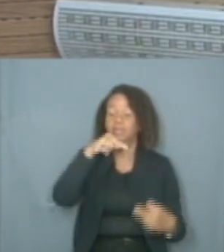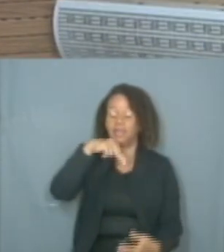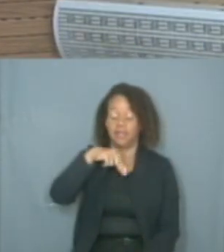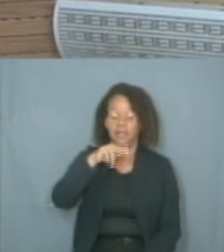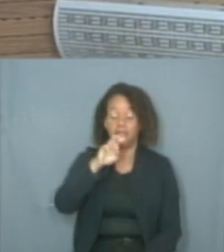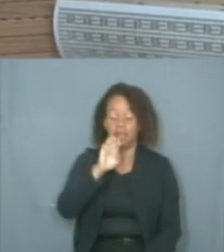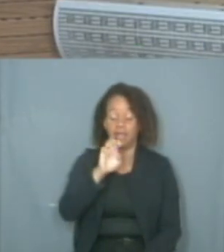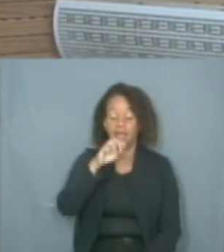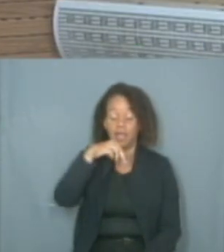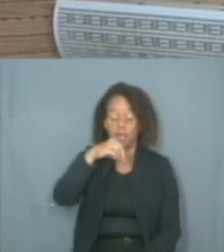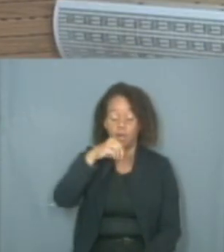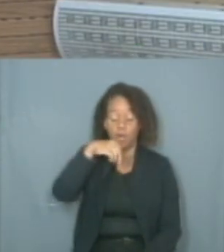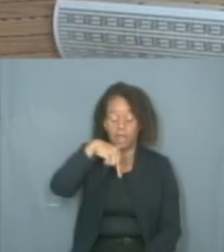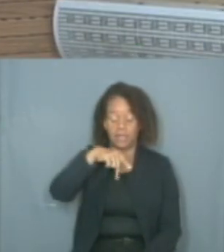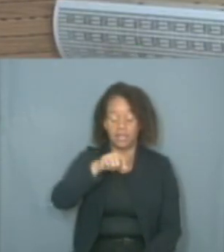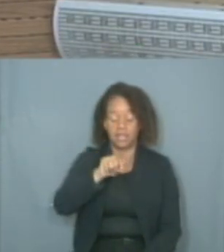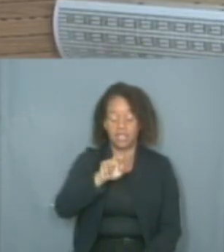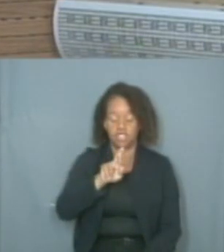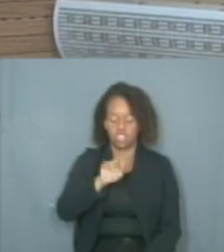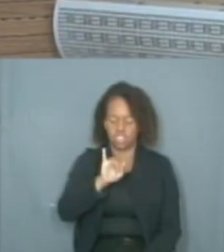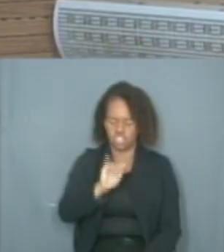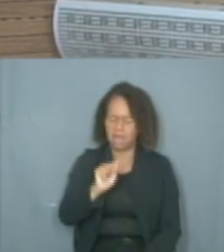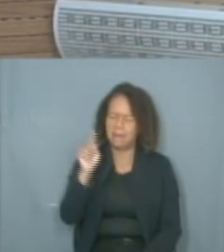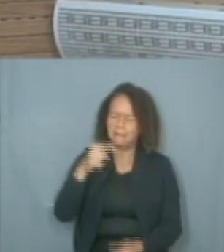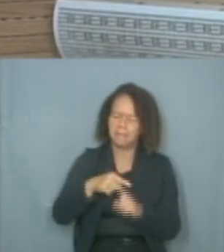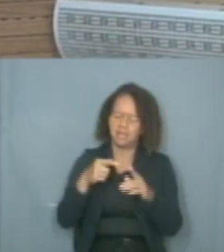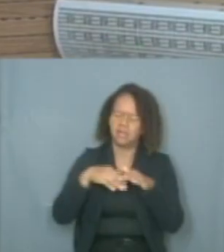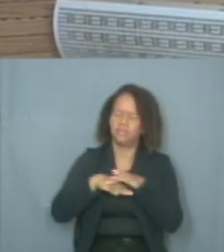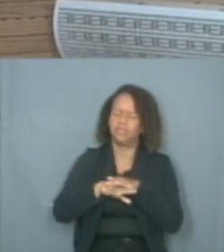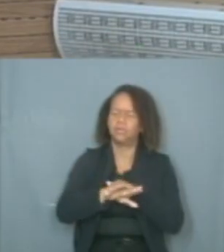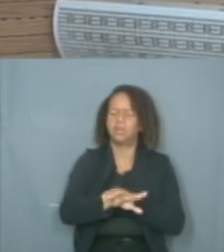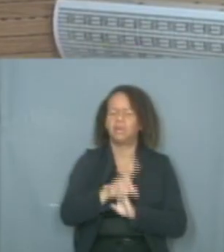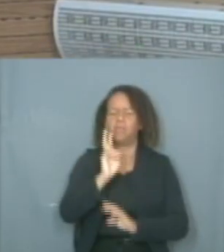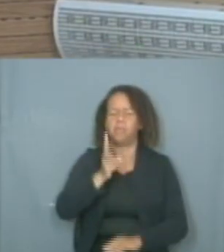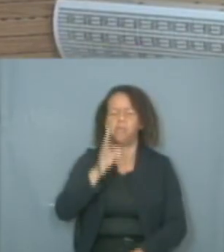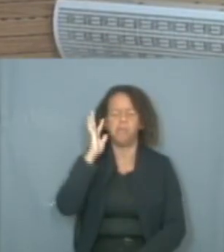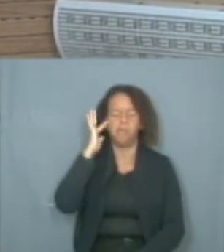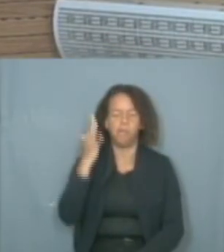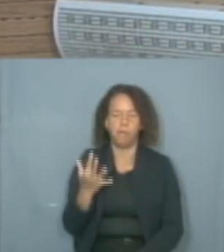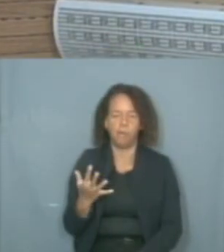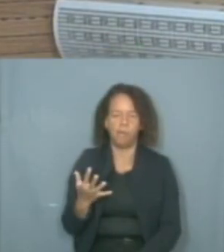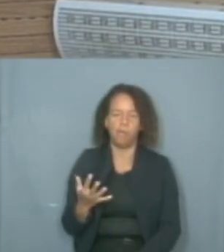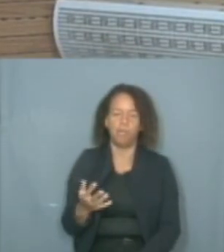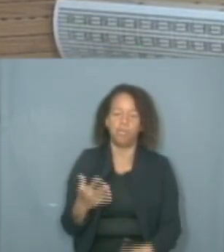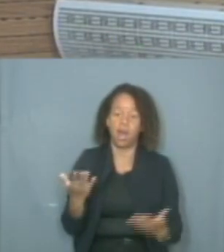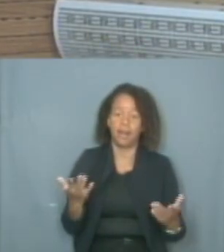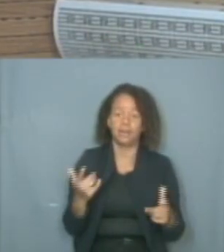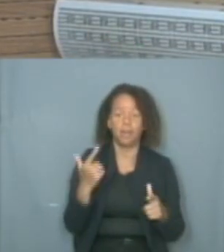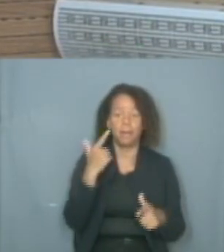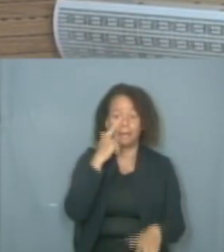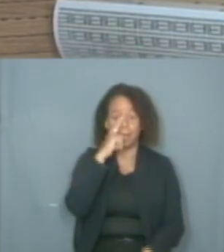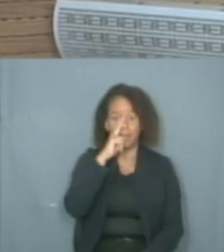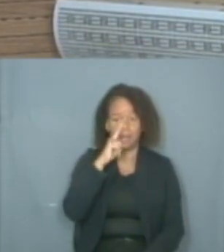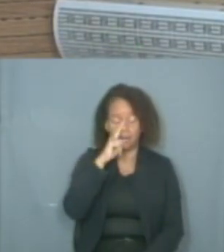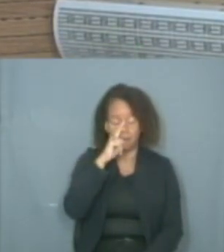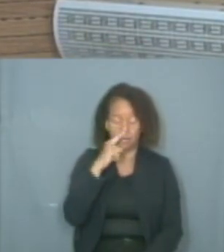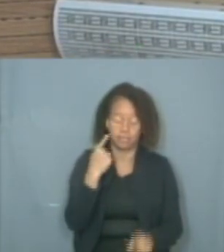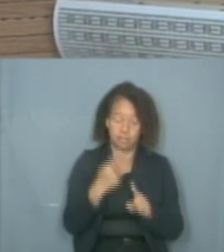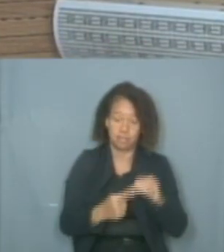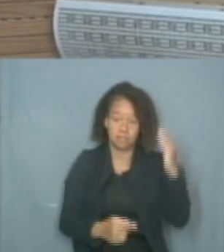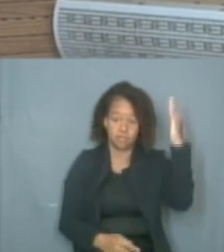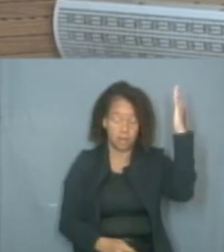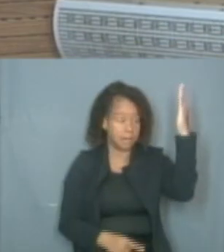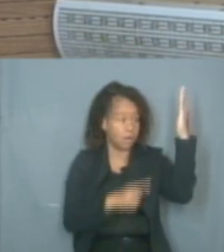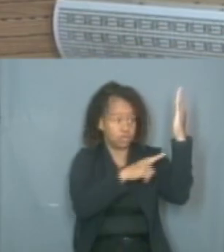sim. Mas eles estão mal acostumados que as famílias procuram sempre resolver. E aí é que está o perigo. Porque esse